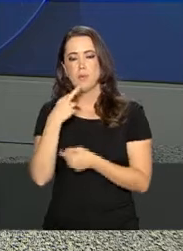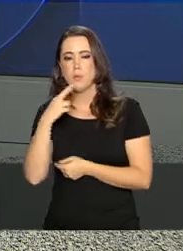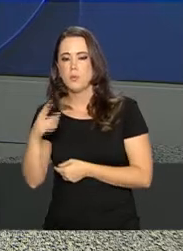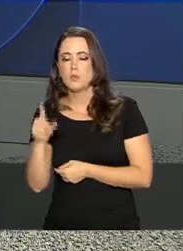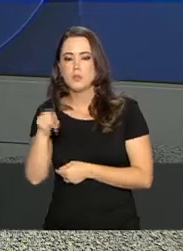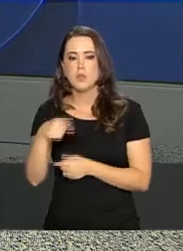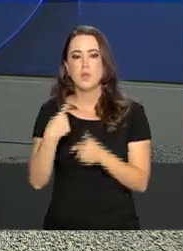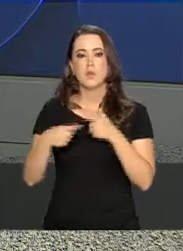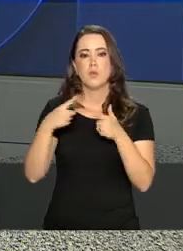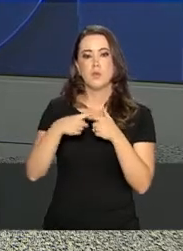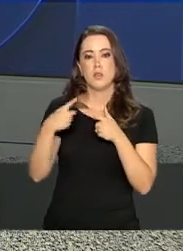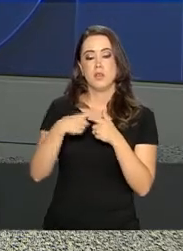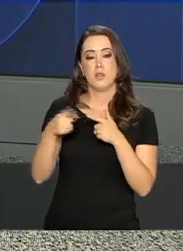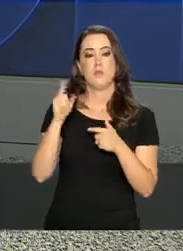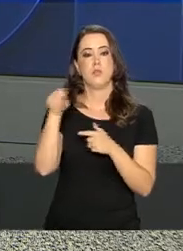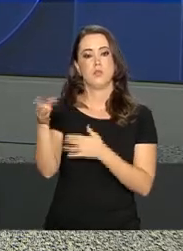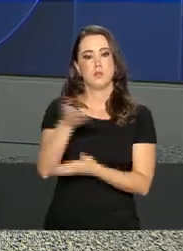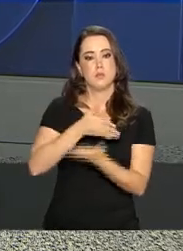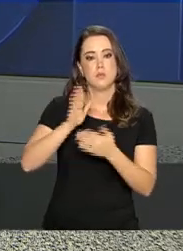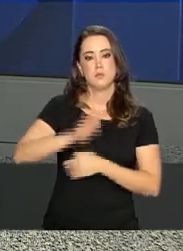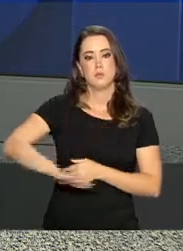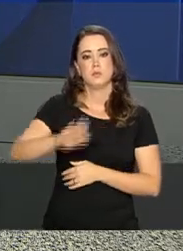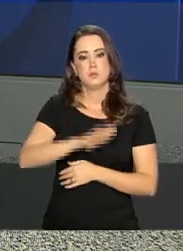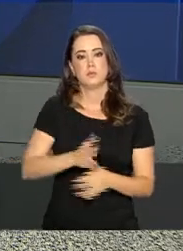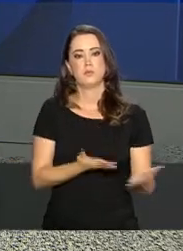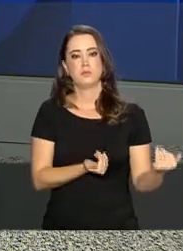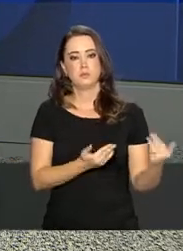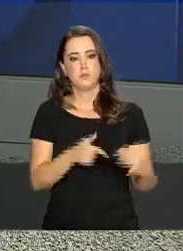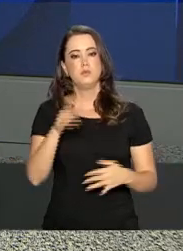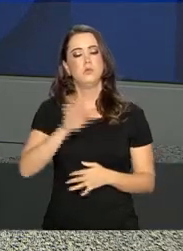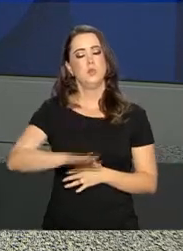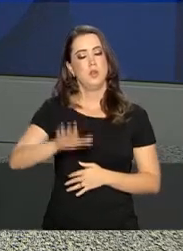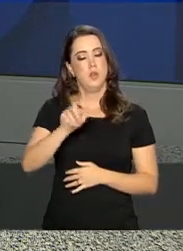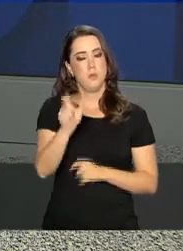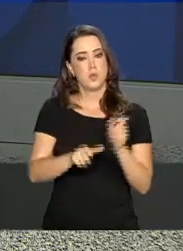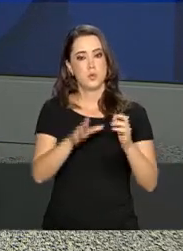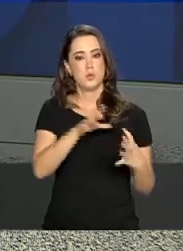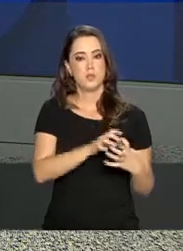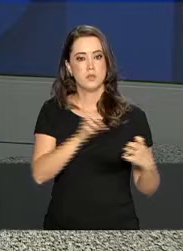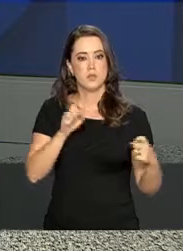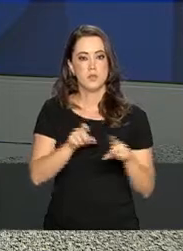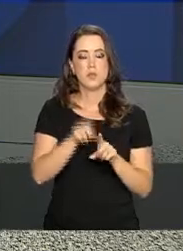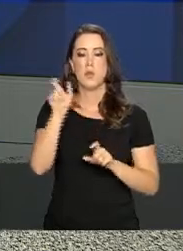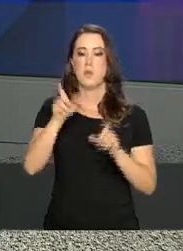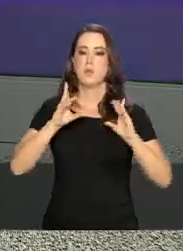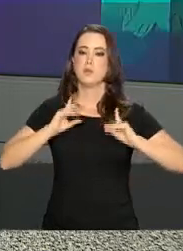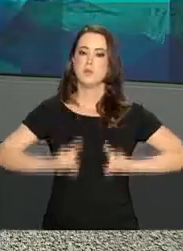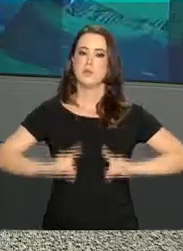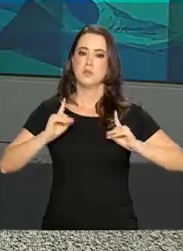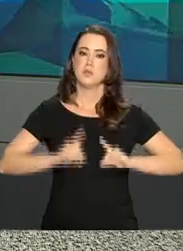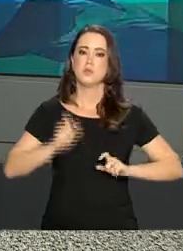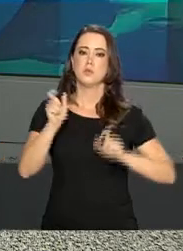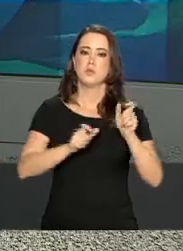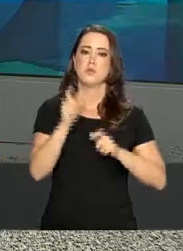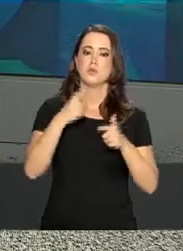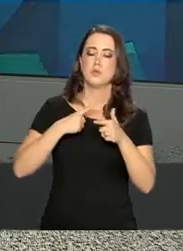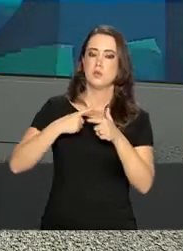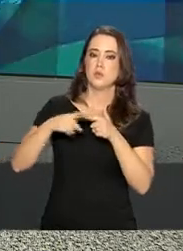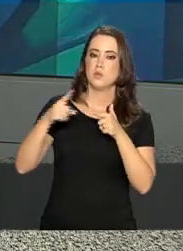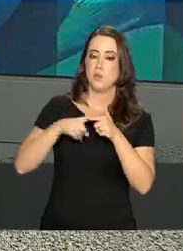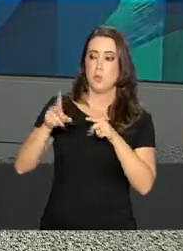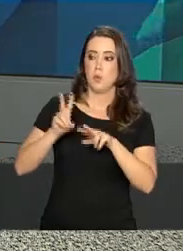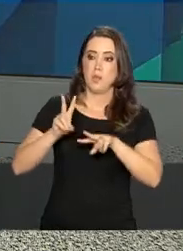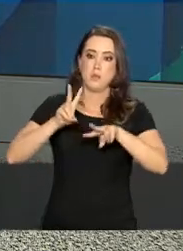denúncias de violações relacionadas às crianças e adolescentes, pessoas idosas, pessoas com deficiência, pessoas